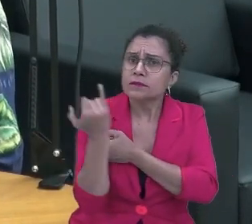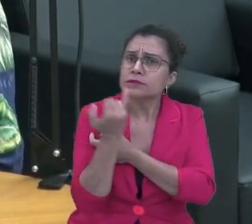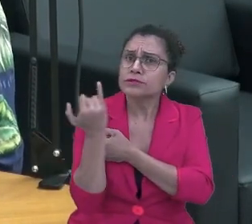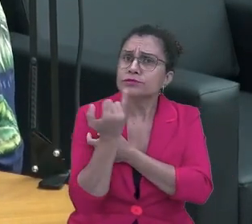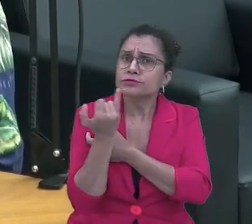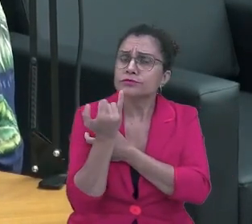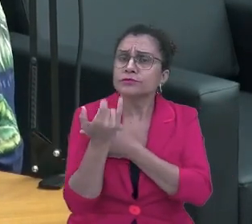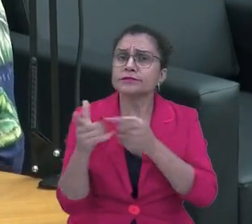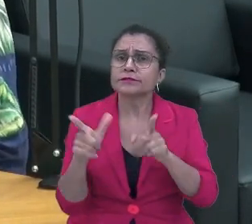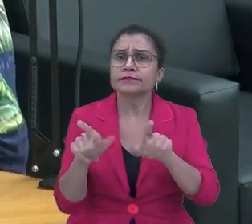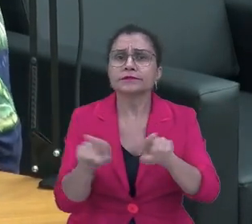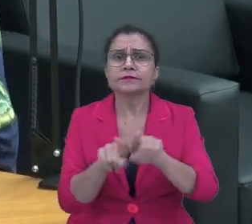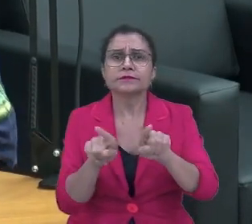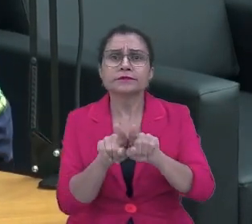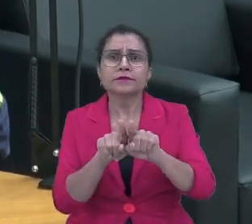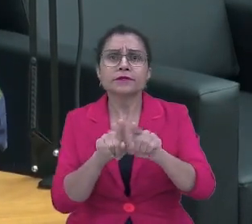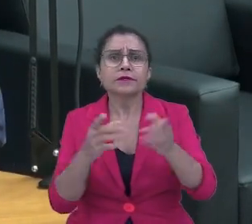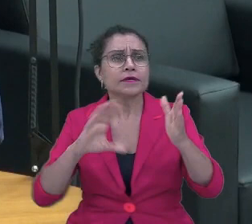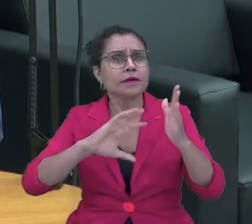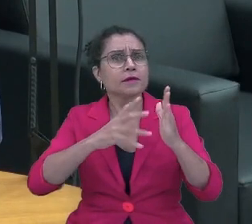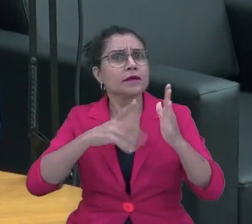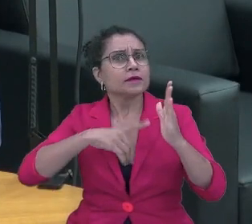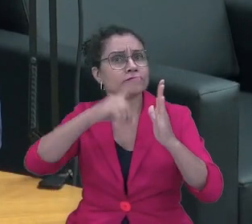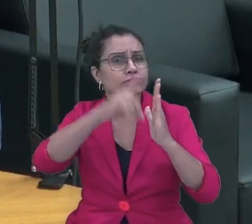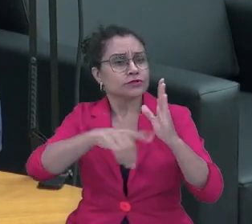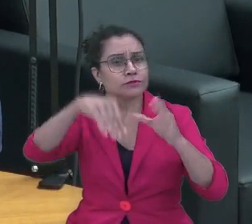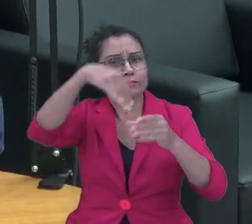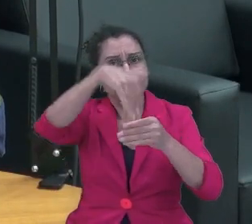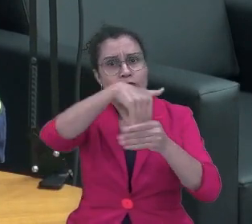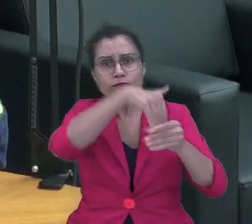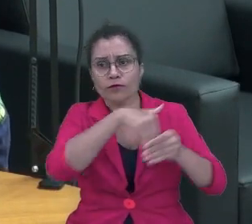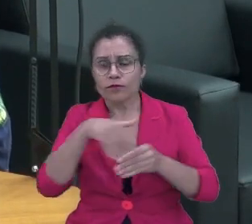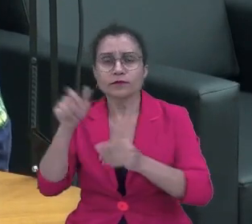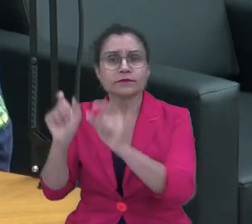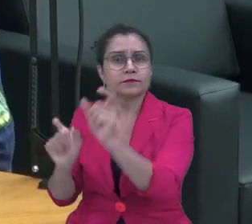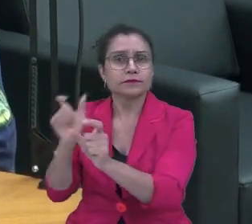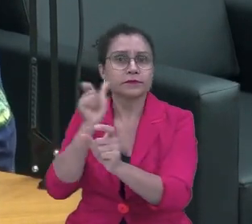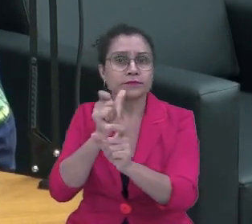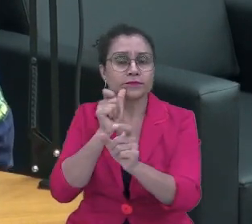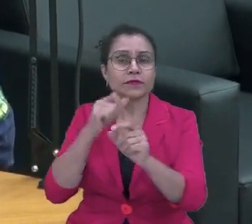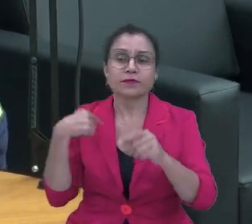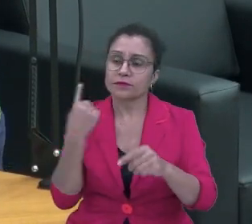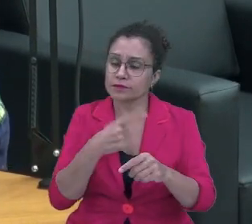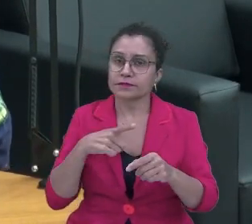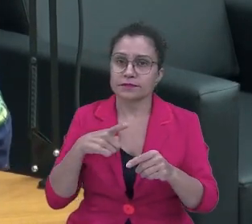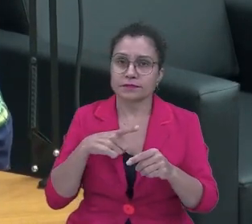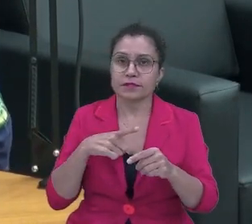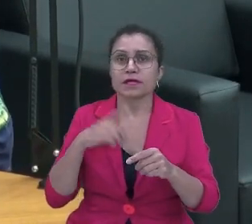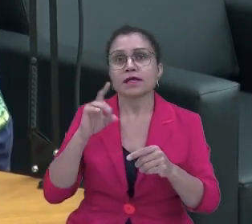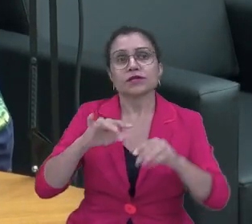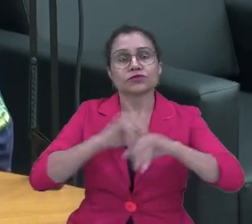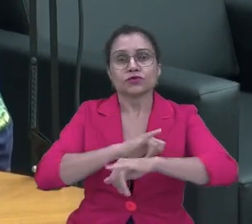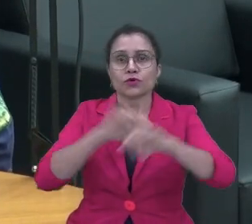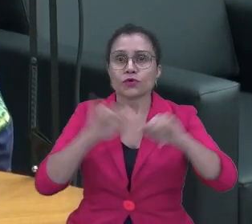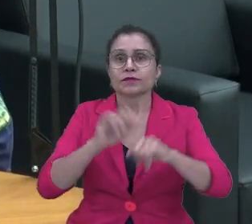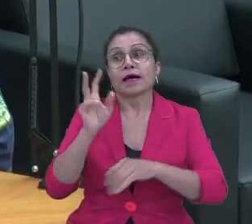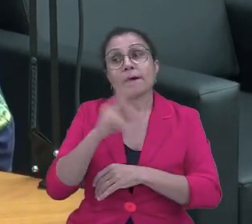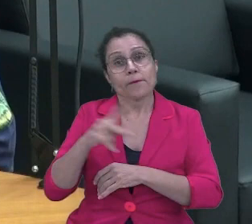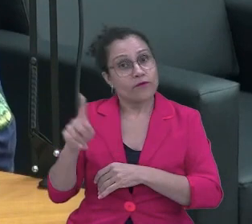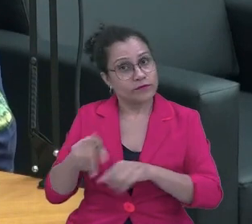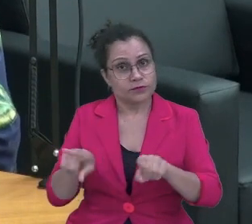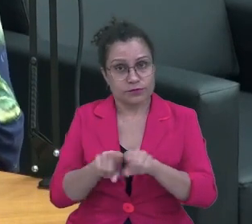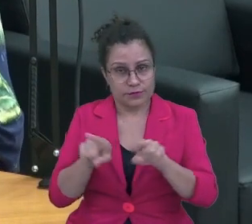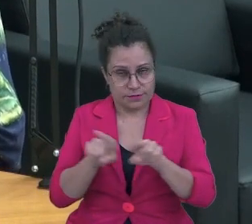dessa agremiação partidária, bem como o direito ao voto dessas mulheres. Nós estamos aqui e devemos também, não só a imprensa, mas as